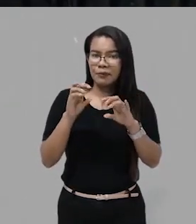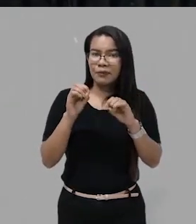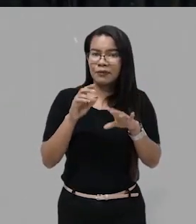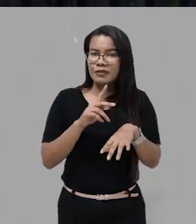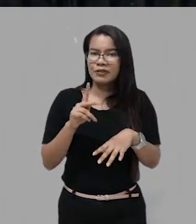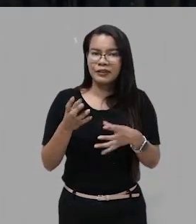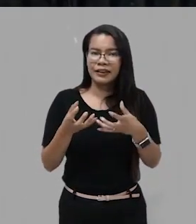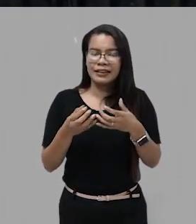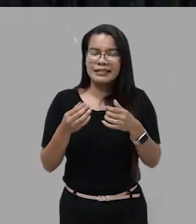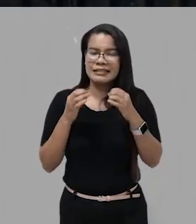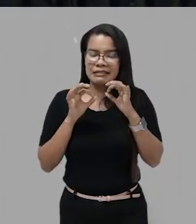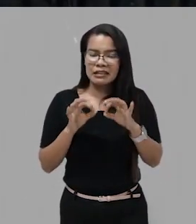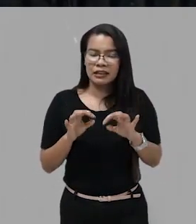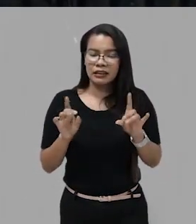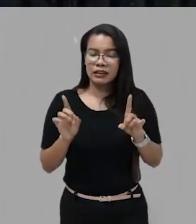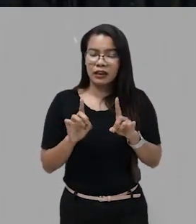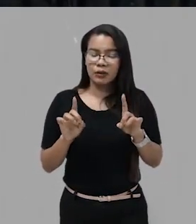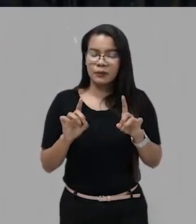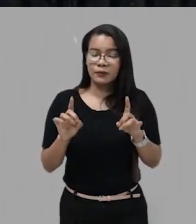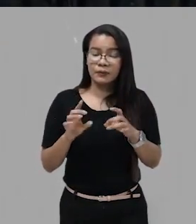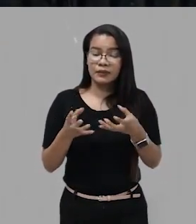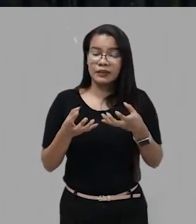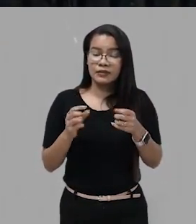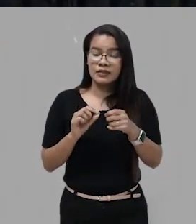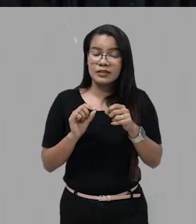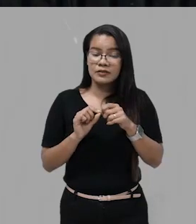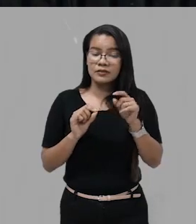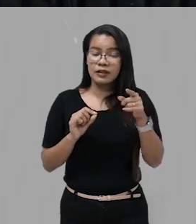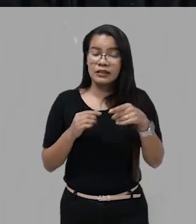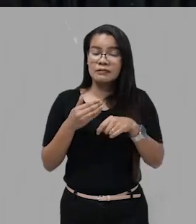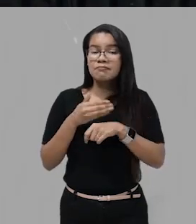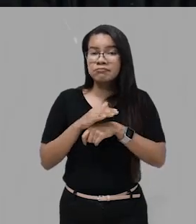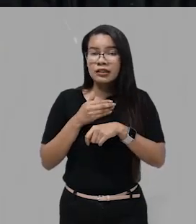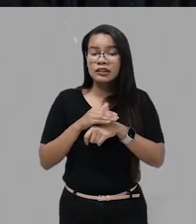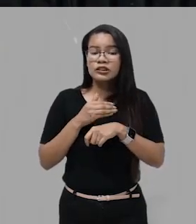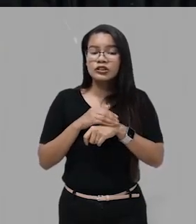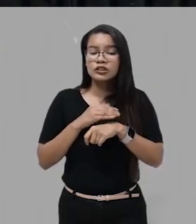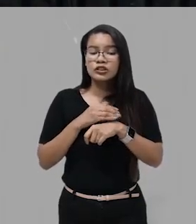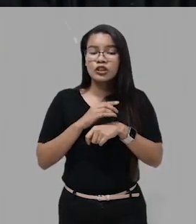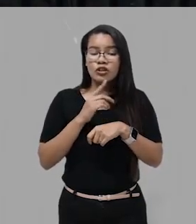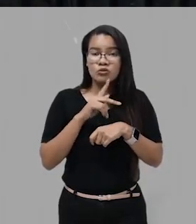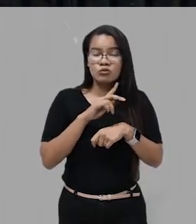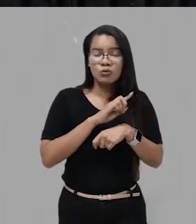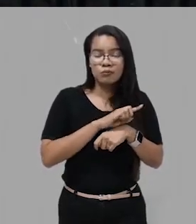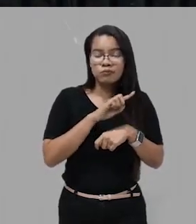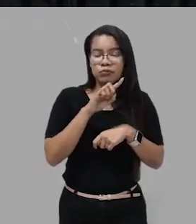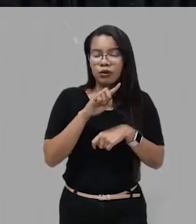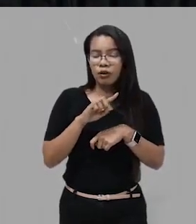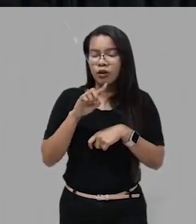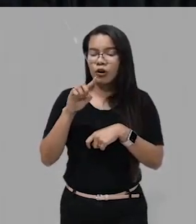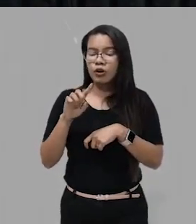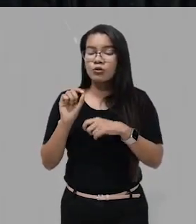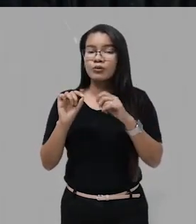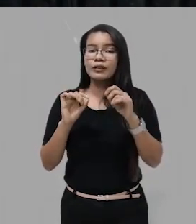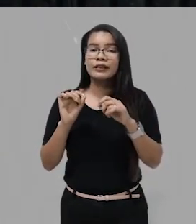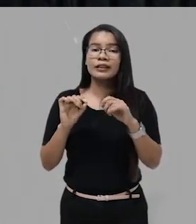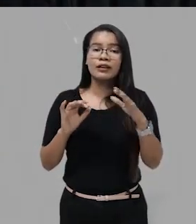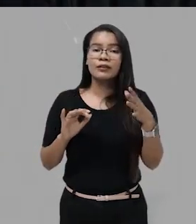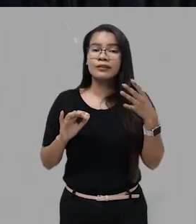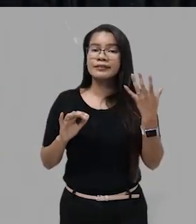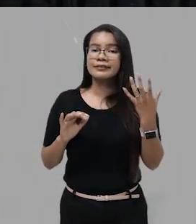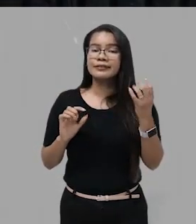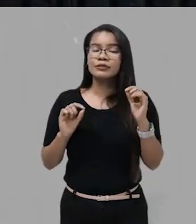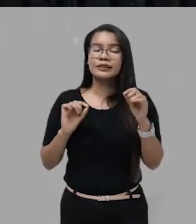bem certinho, não. Ela é fazer com que você pratique essa sua coordenação. Aí o que que acontece? O que